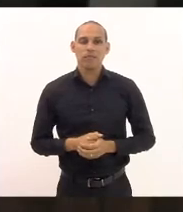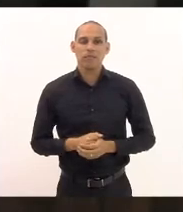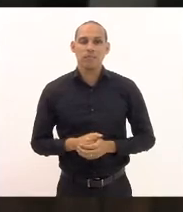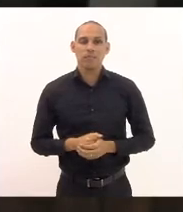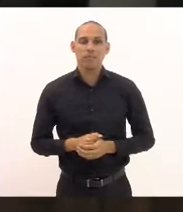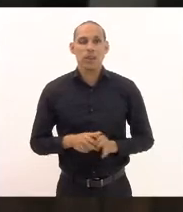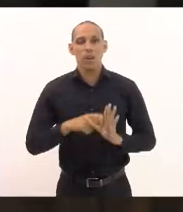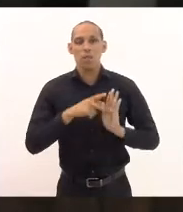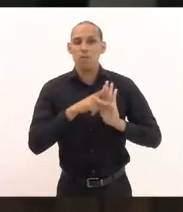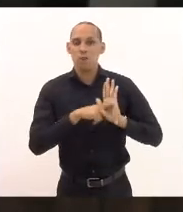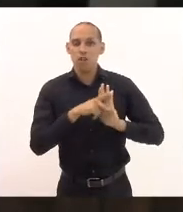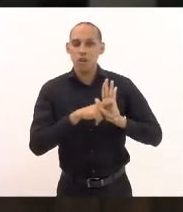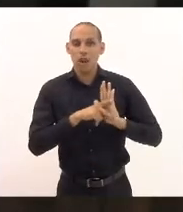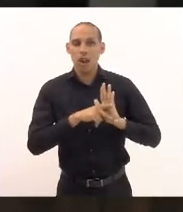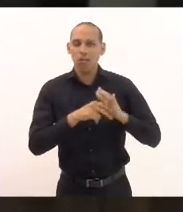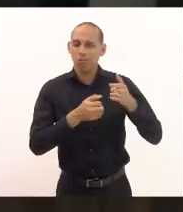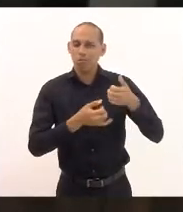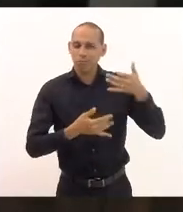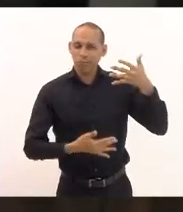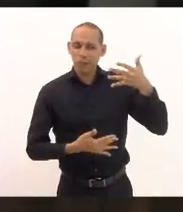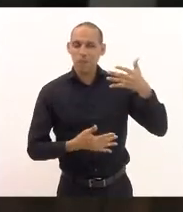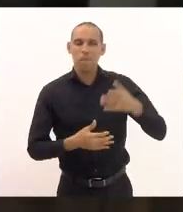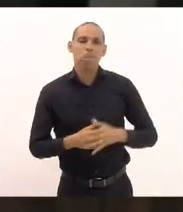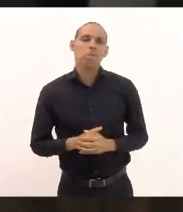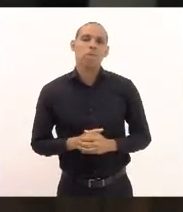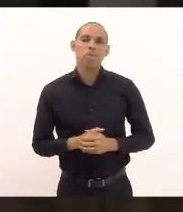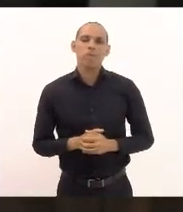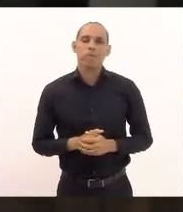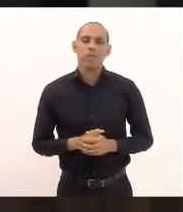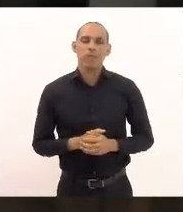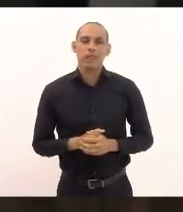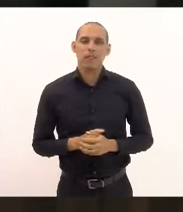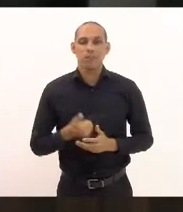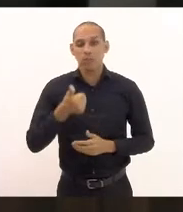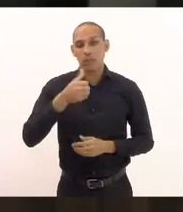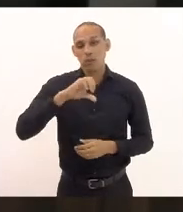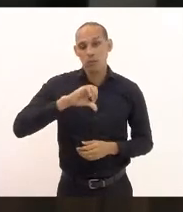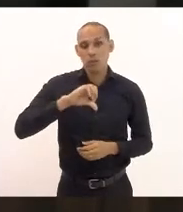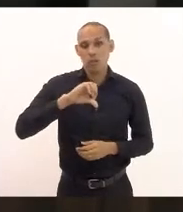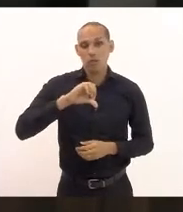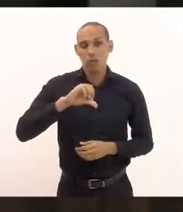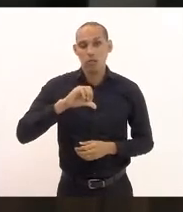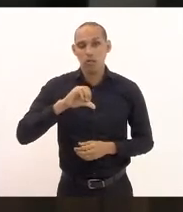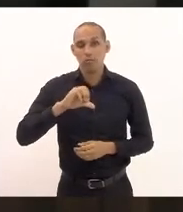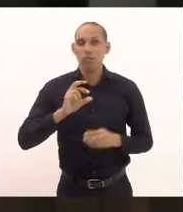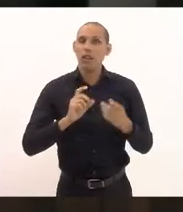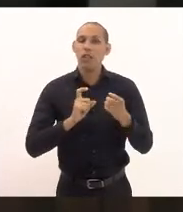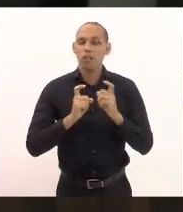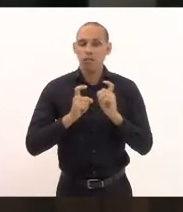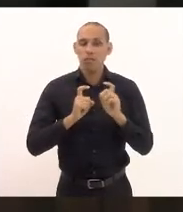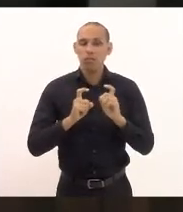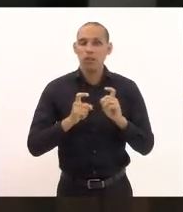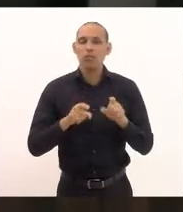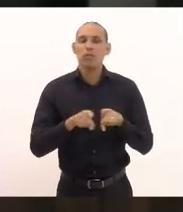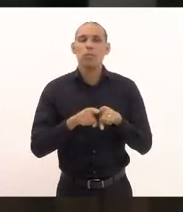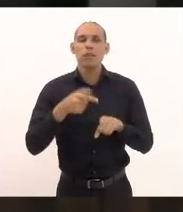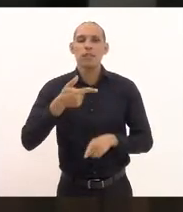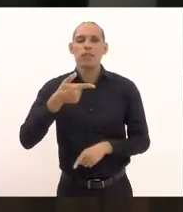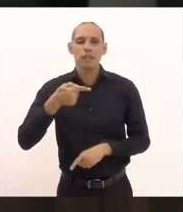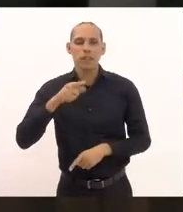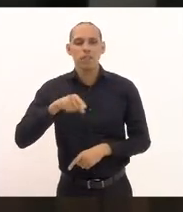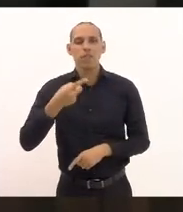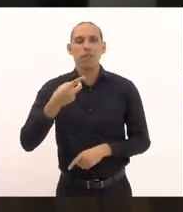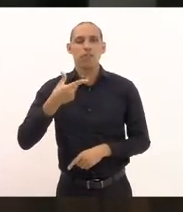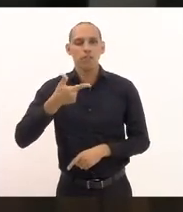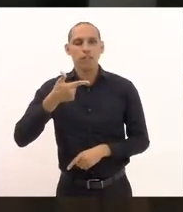aos projetos de lei que eu acabei agora, que são o 19º da reunião do Colégio de Líderes, 27º, 28º,